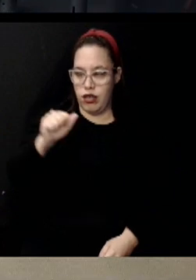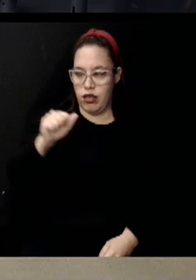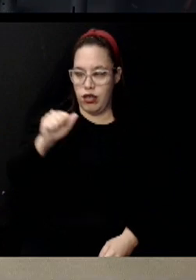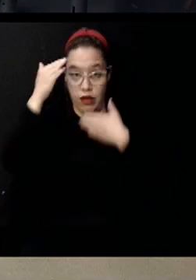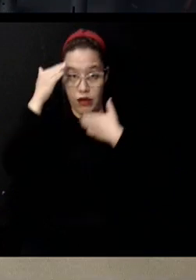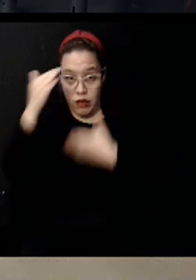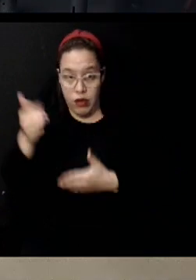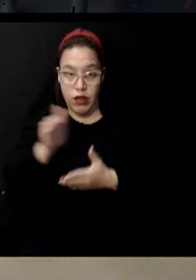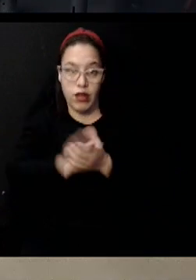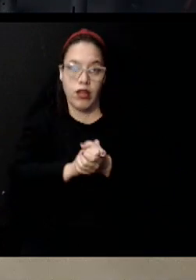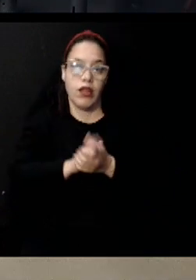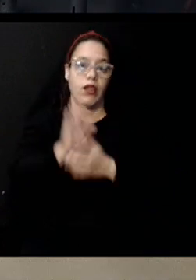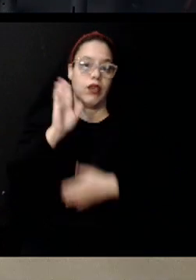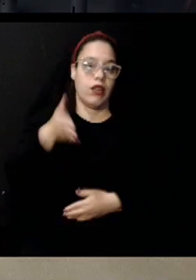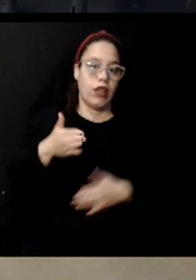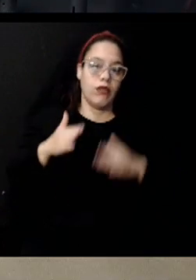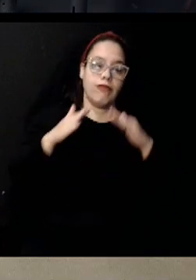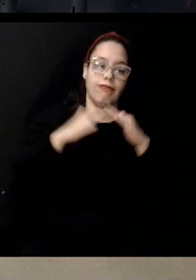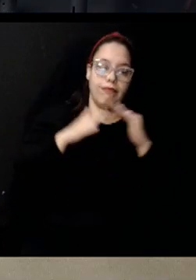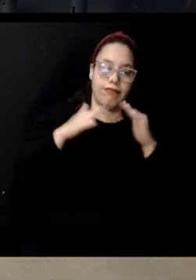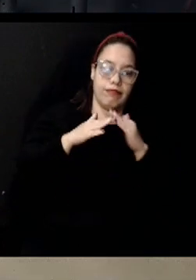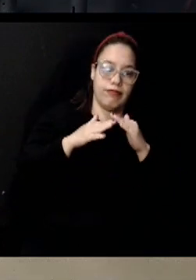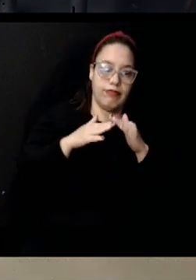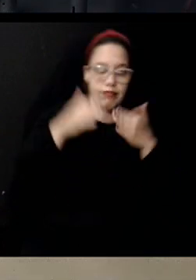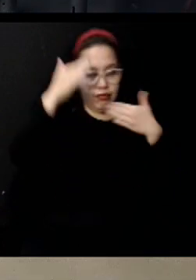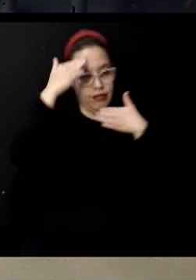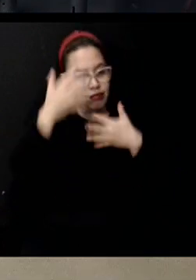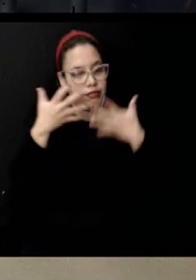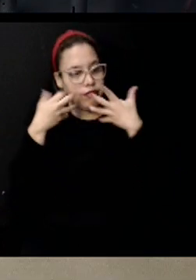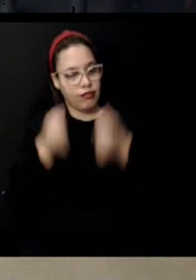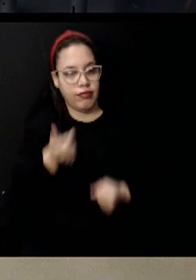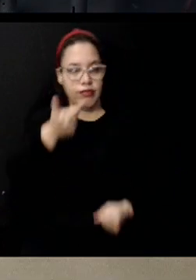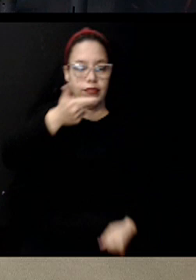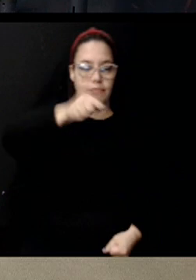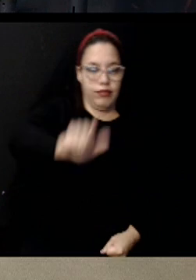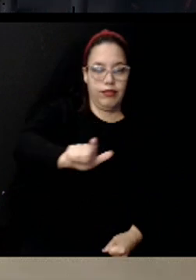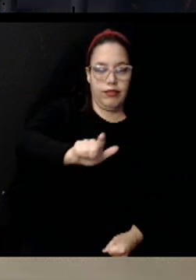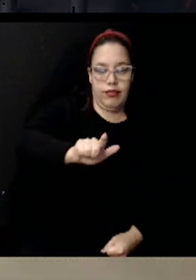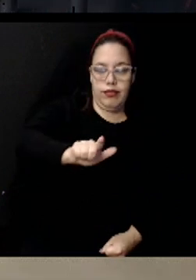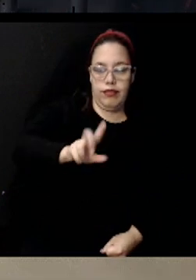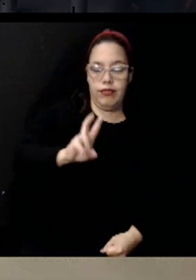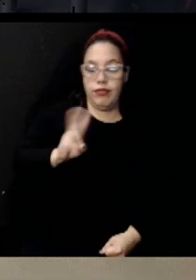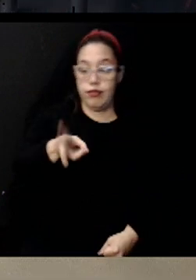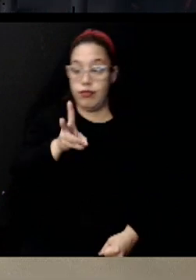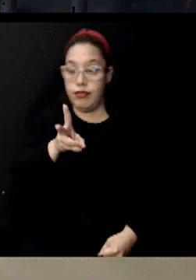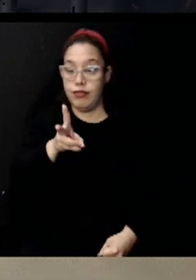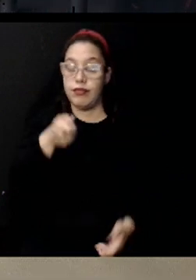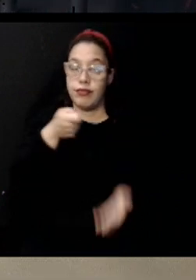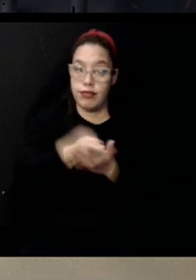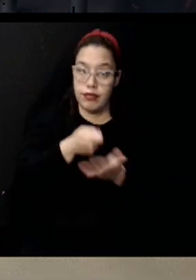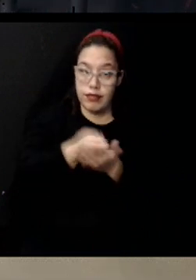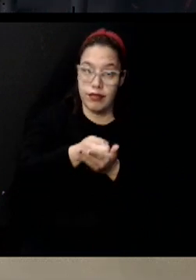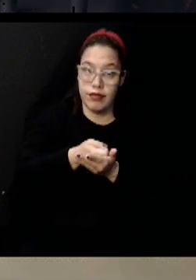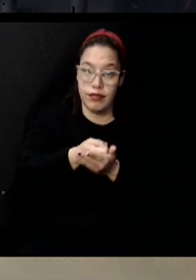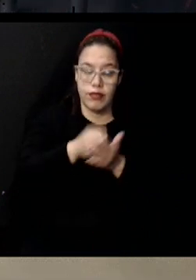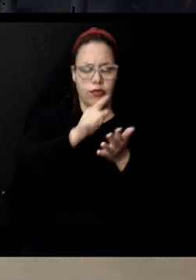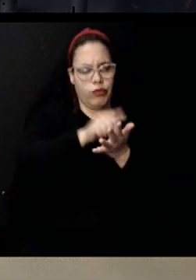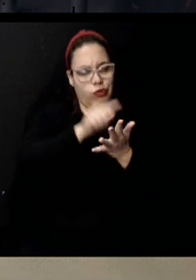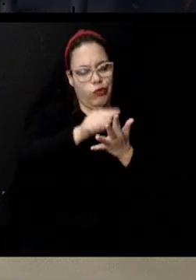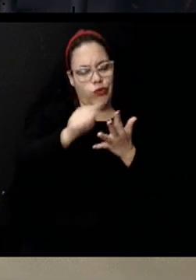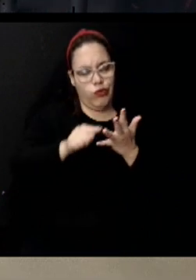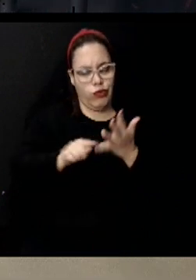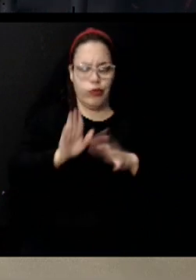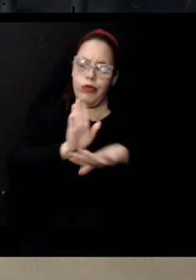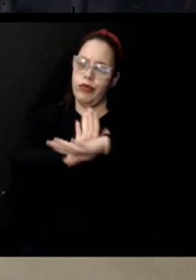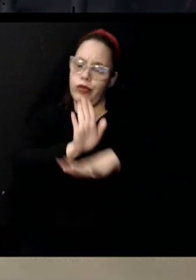já são de casa, Aham, gratidão a receber você novamente, e você sempre, assim, assertiva também nas suas colocações e obrigada. ajudando, né,